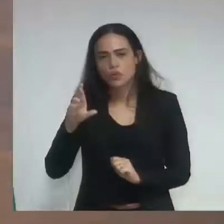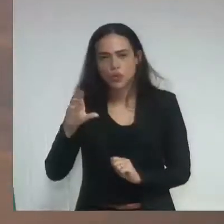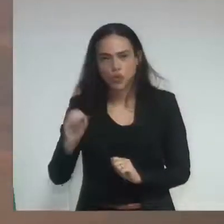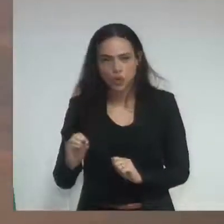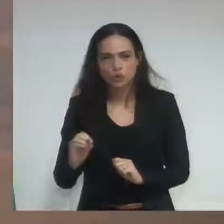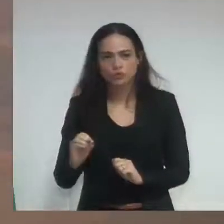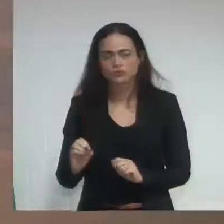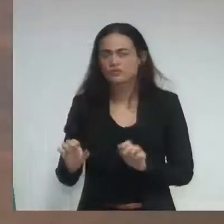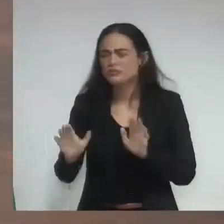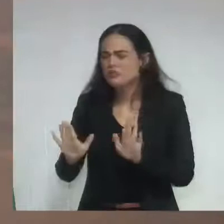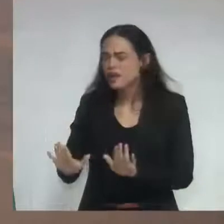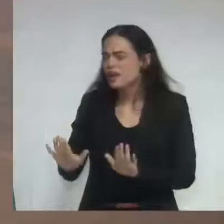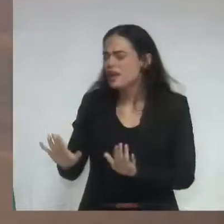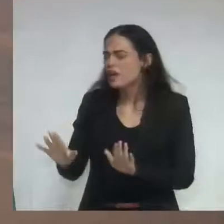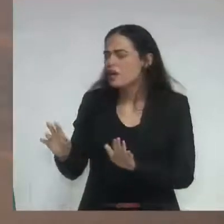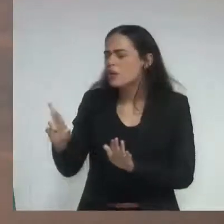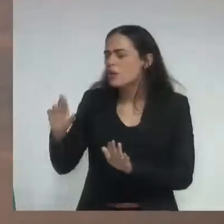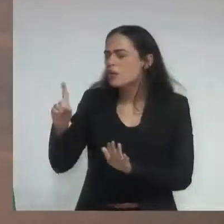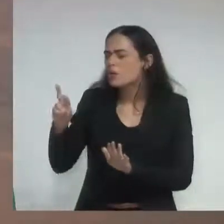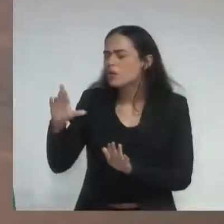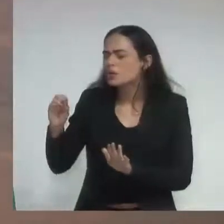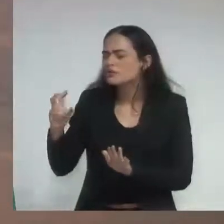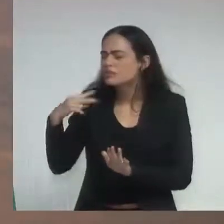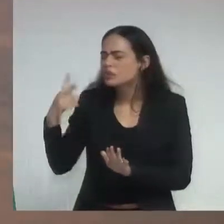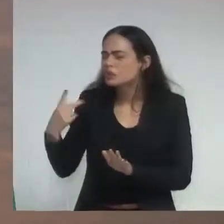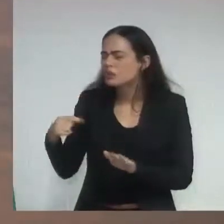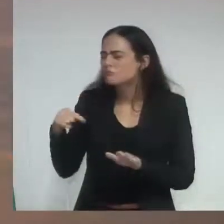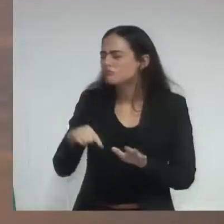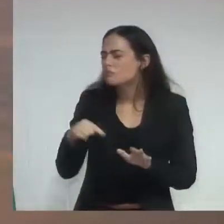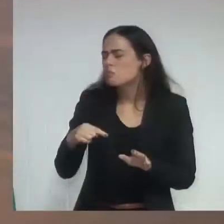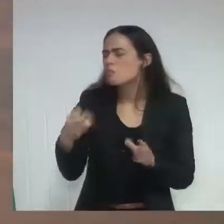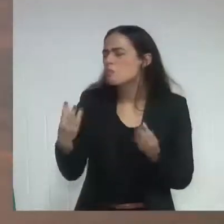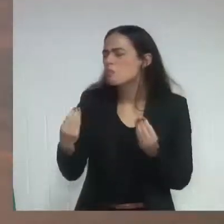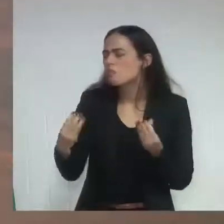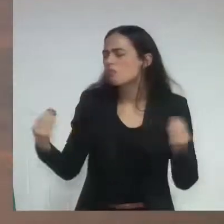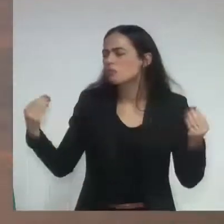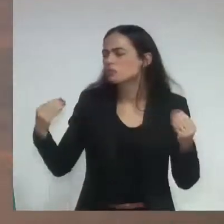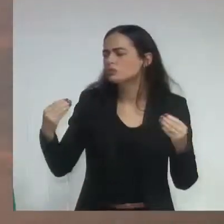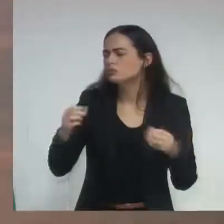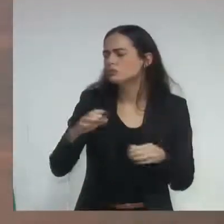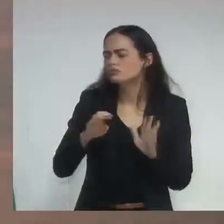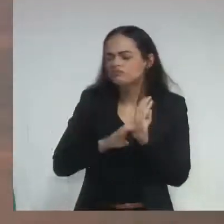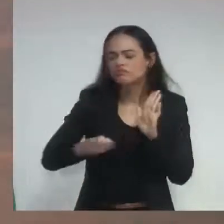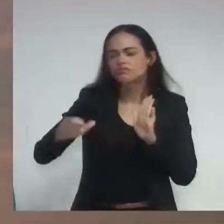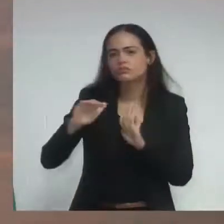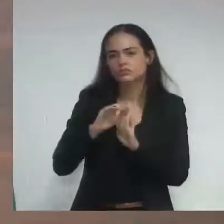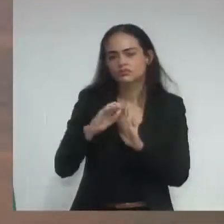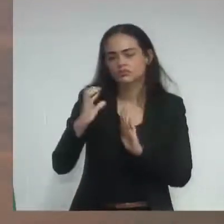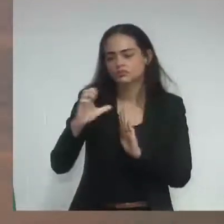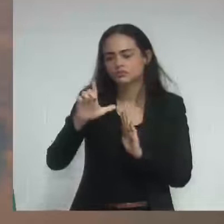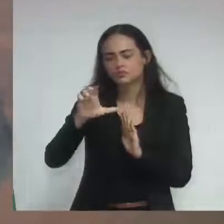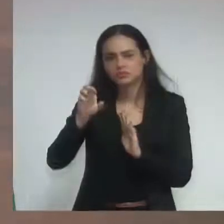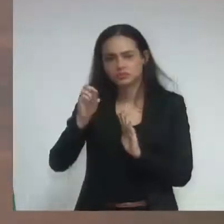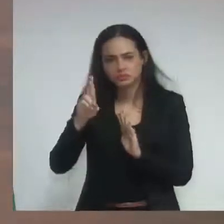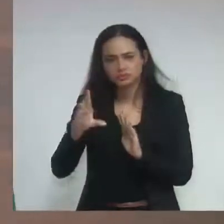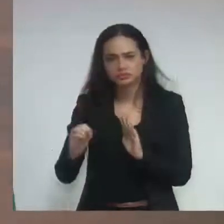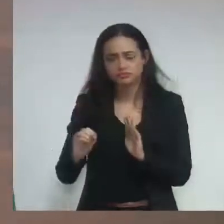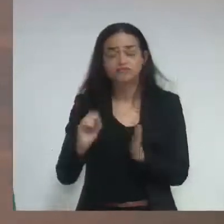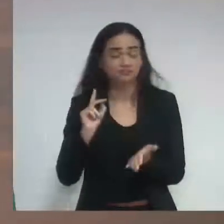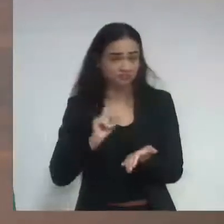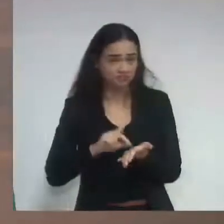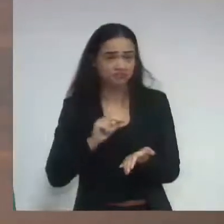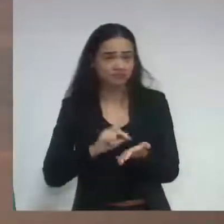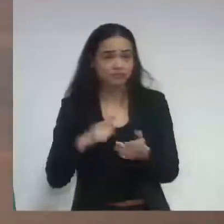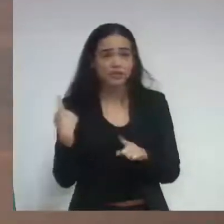o poço está com muito cloro. E é verdade, né? Por quê? Porque não há